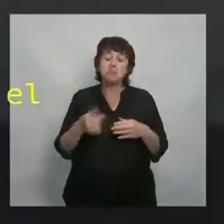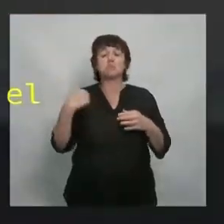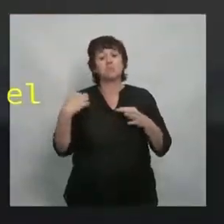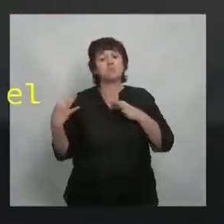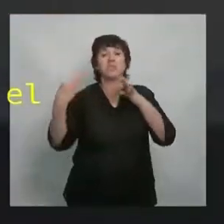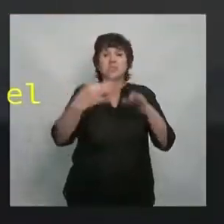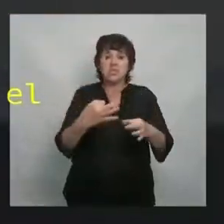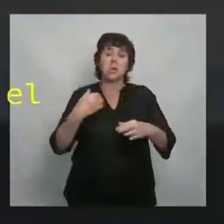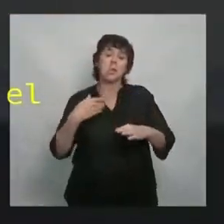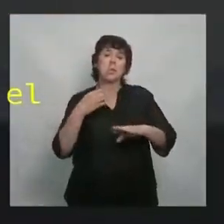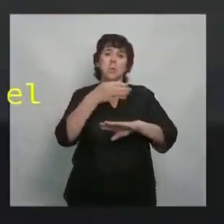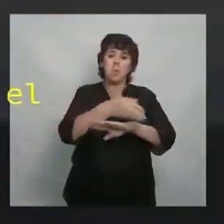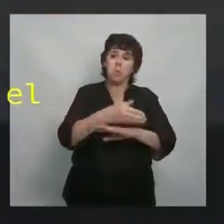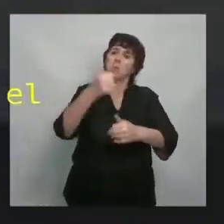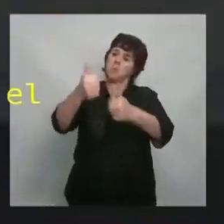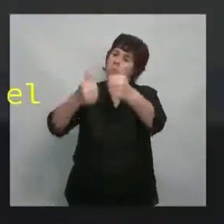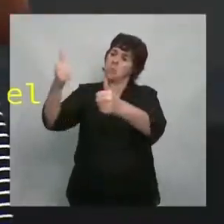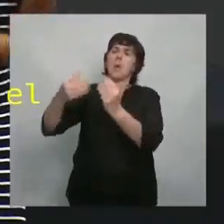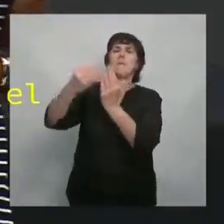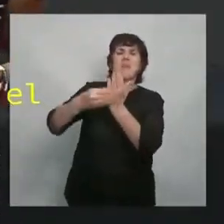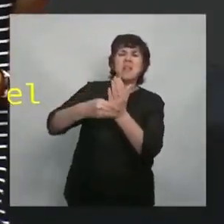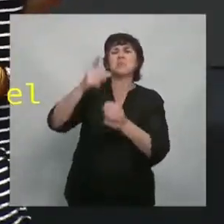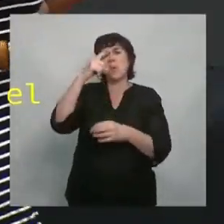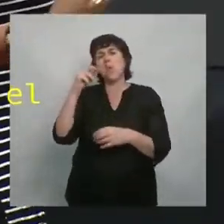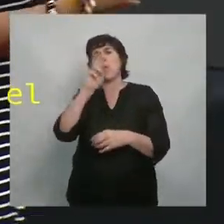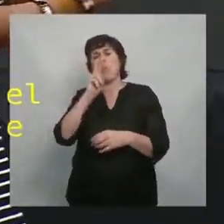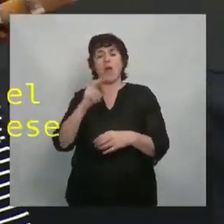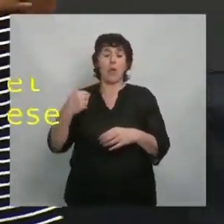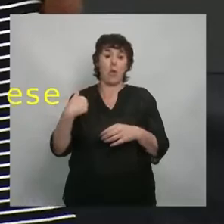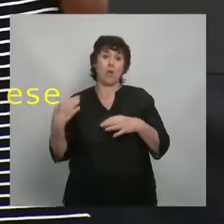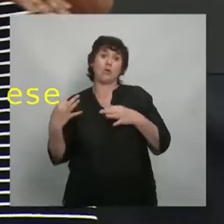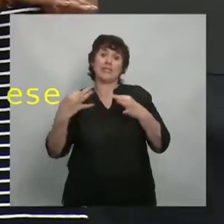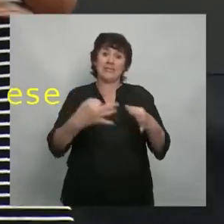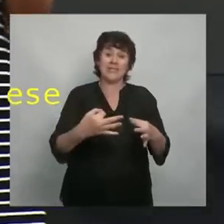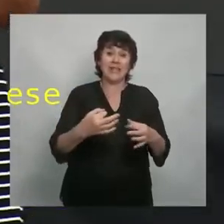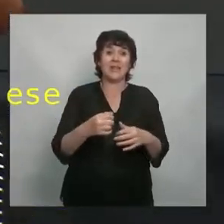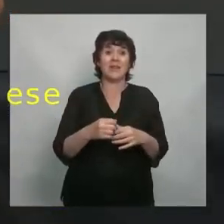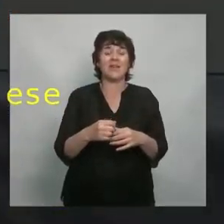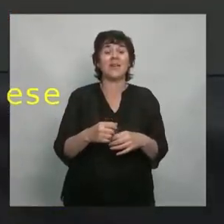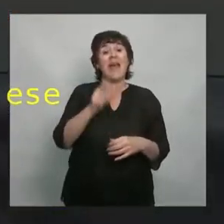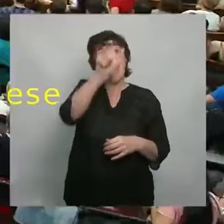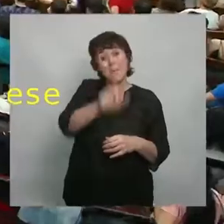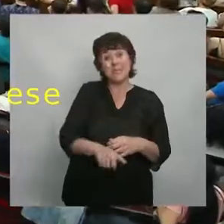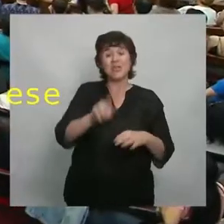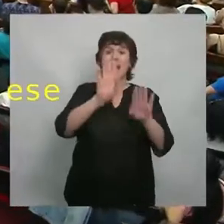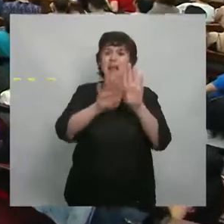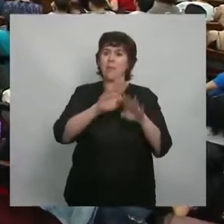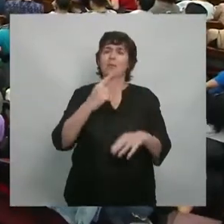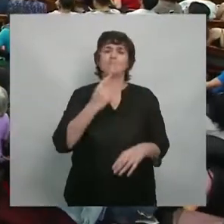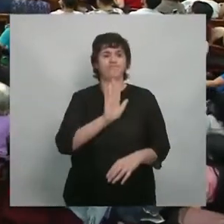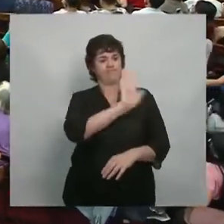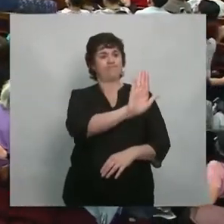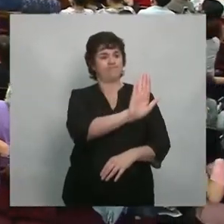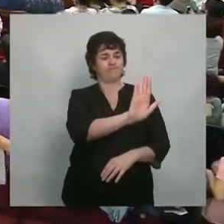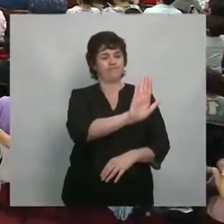os colegas entram, ministros e ministras, e quando eu chego, a pessoa da portaria barra a minha entrada. E o